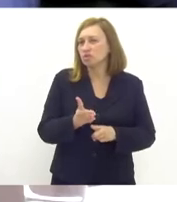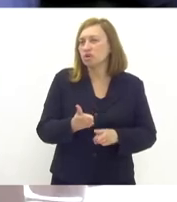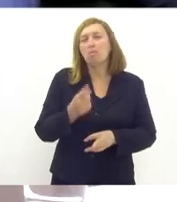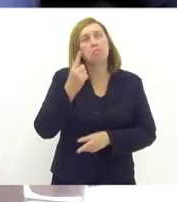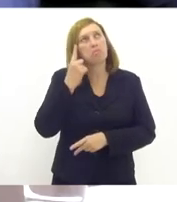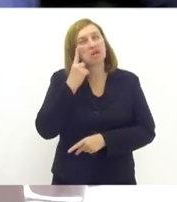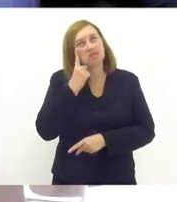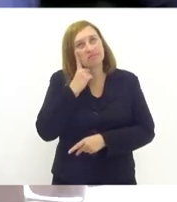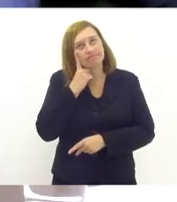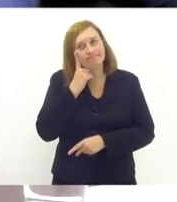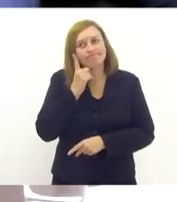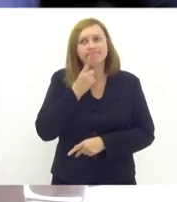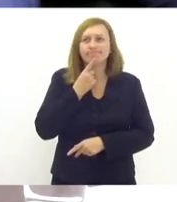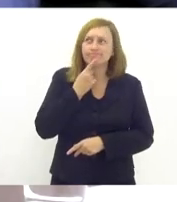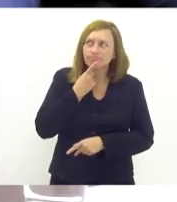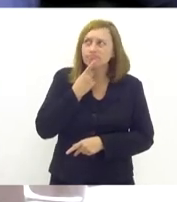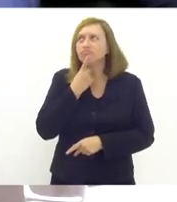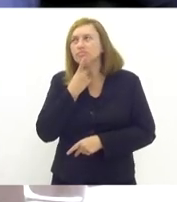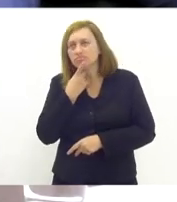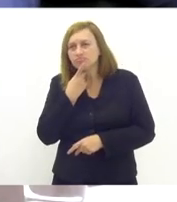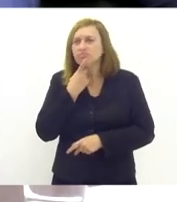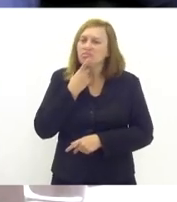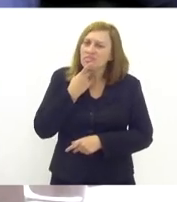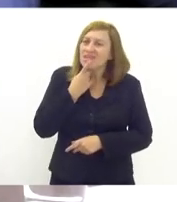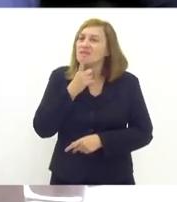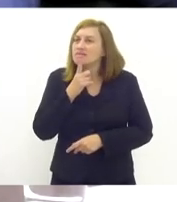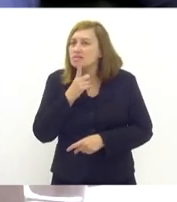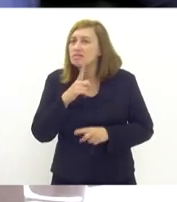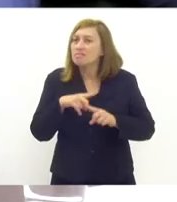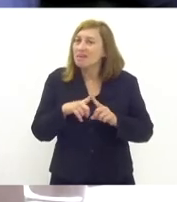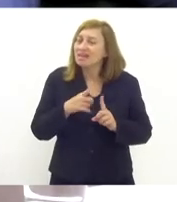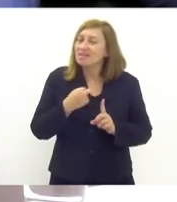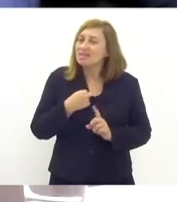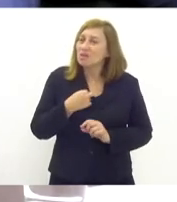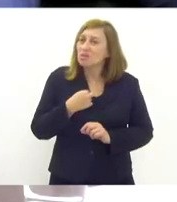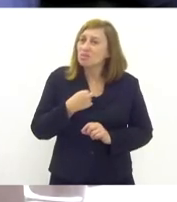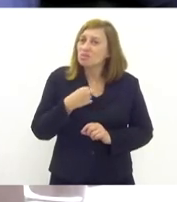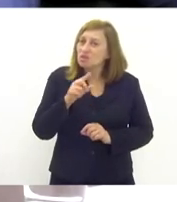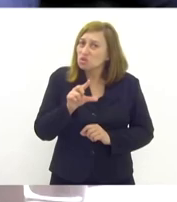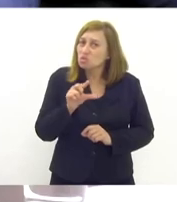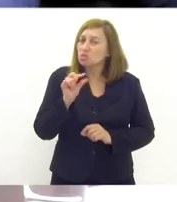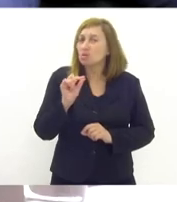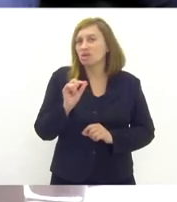Pensei, de certa forma até pensei, e preferi, porque